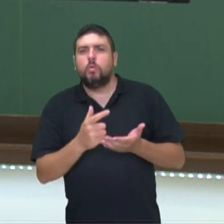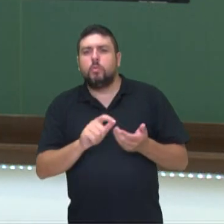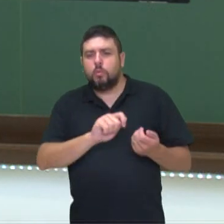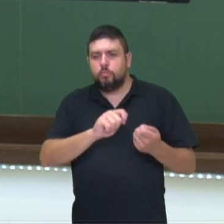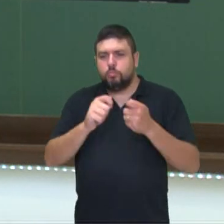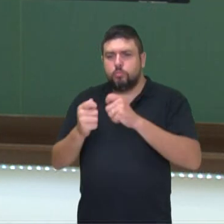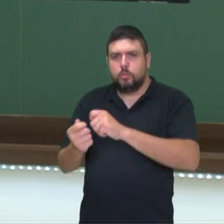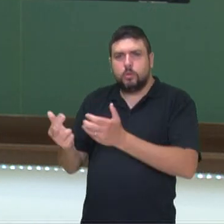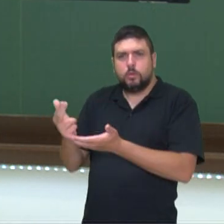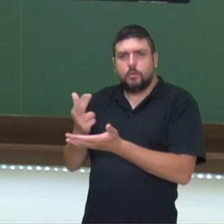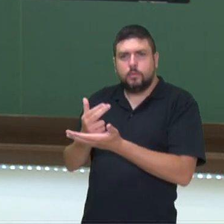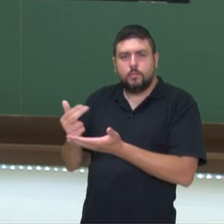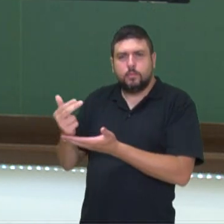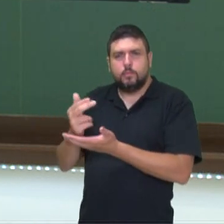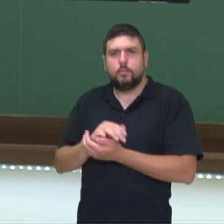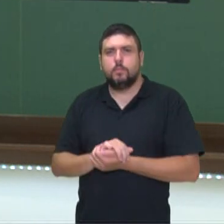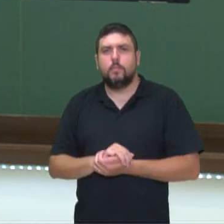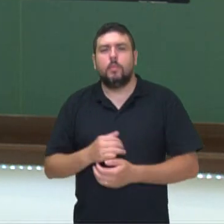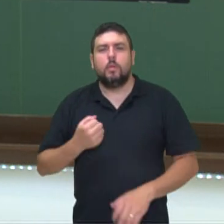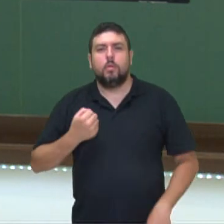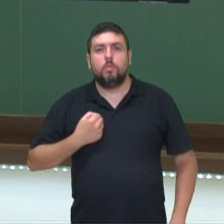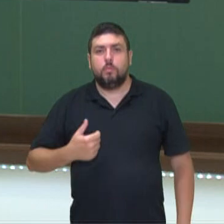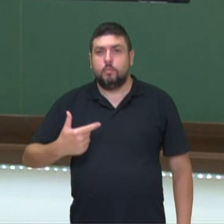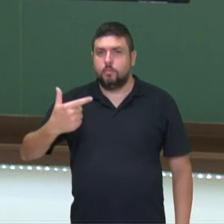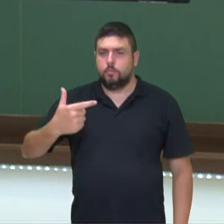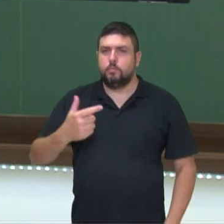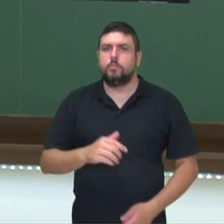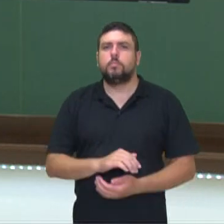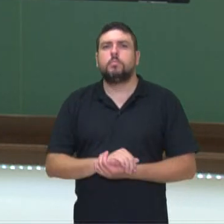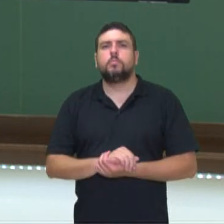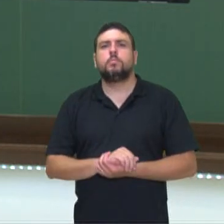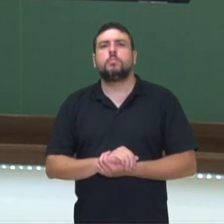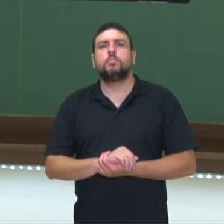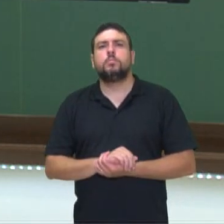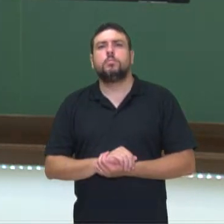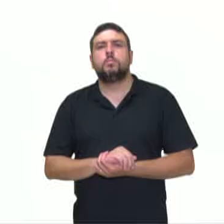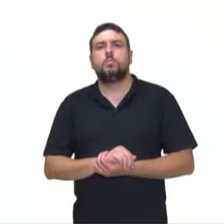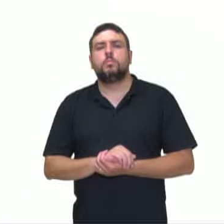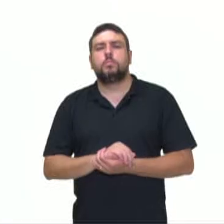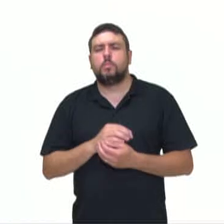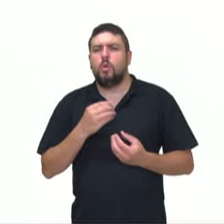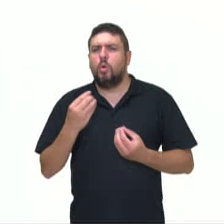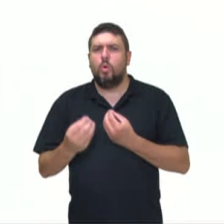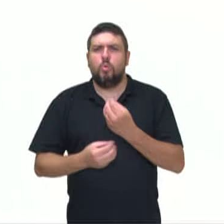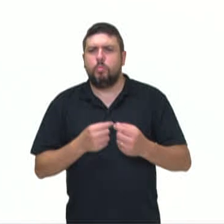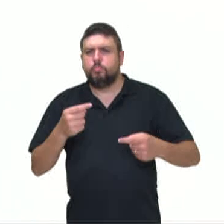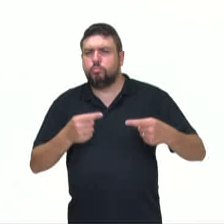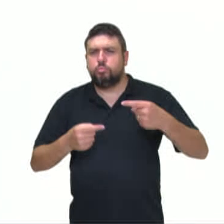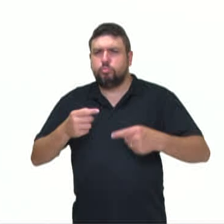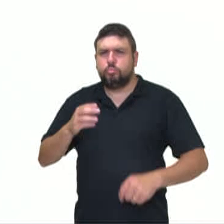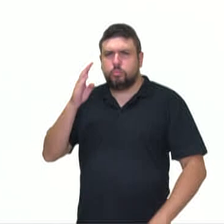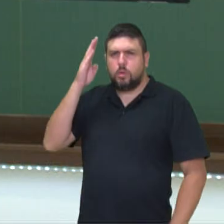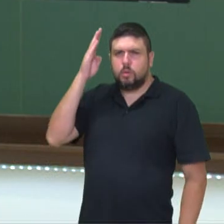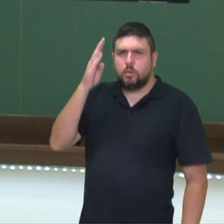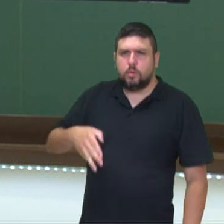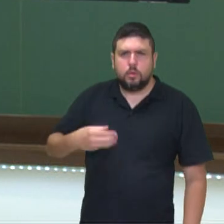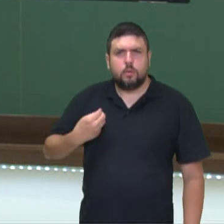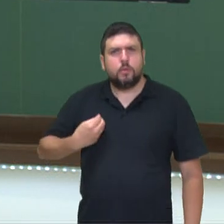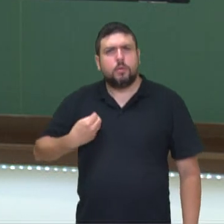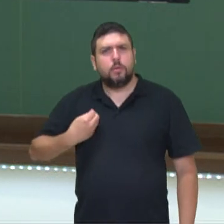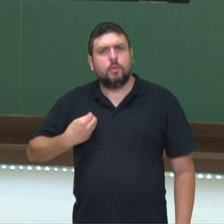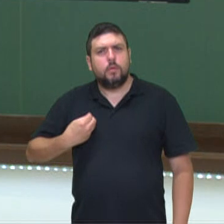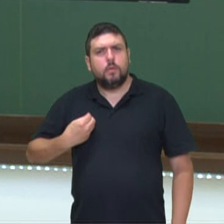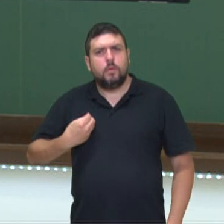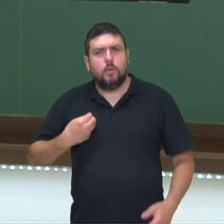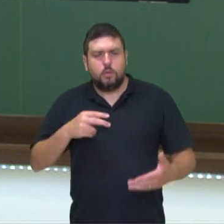ilustrada. Exercício de número 2. De que maneira o discurso direto se faz presente na notícia?